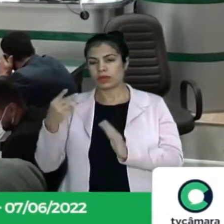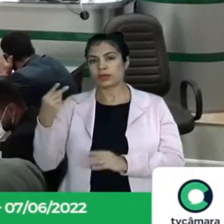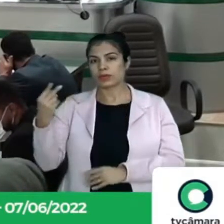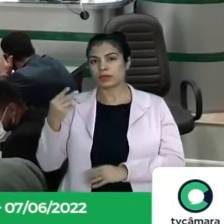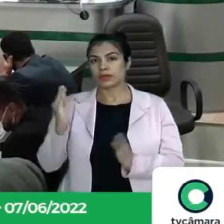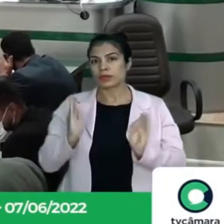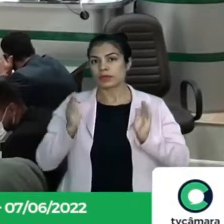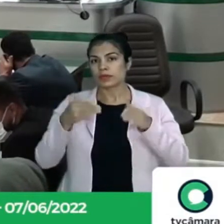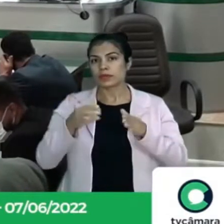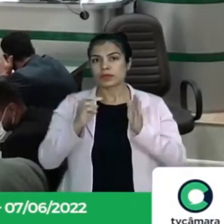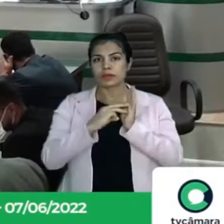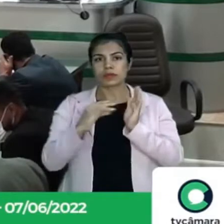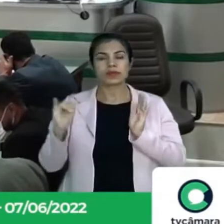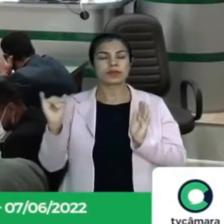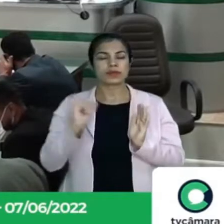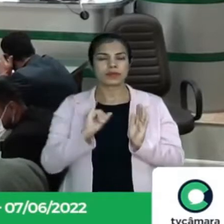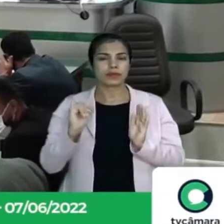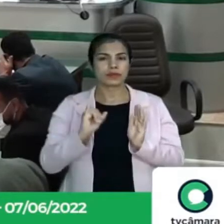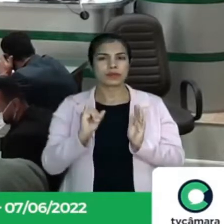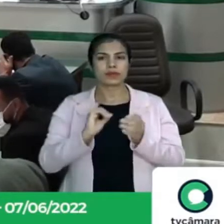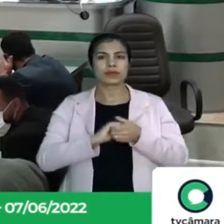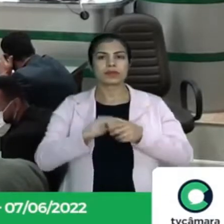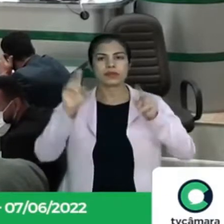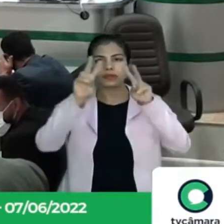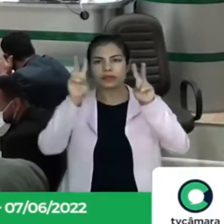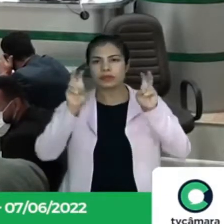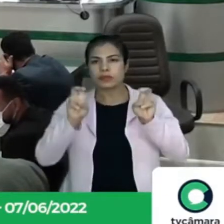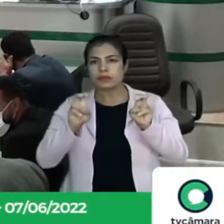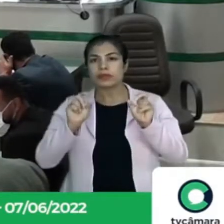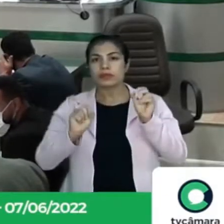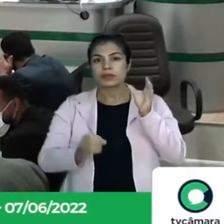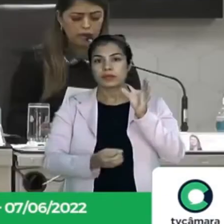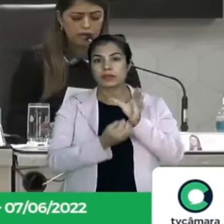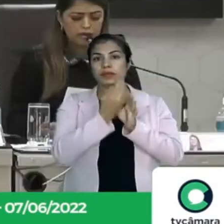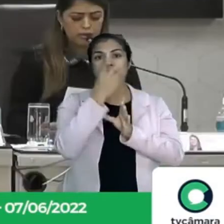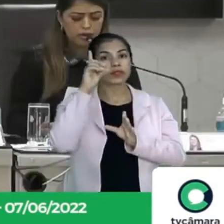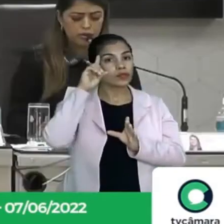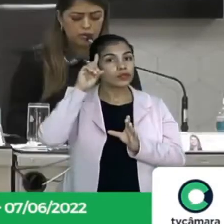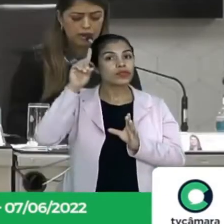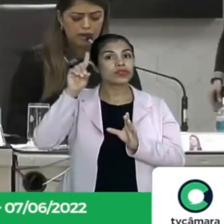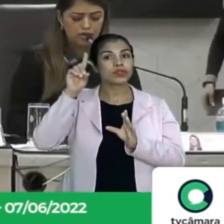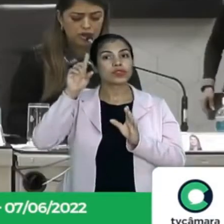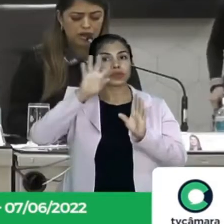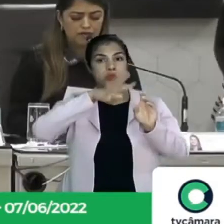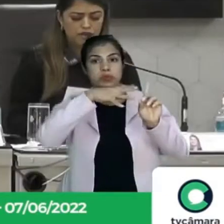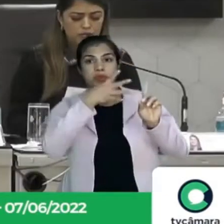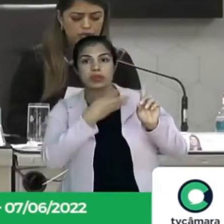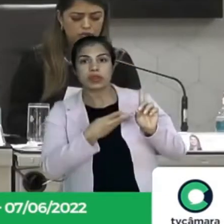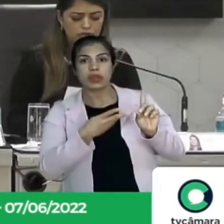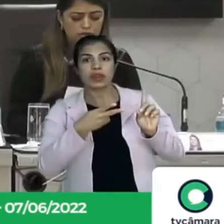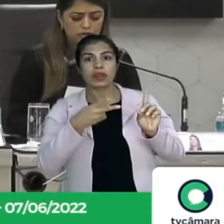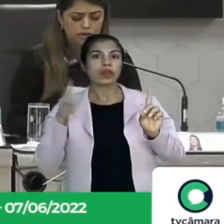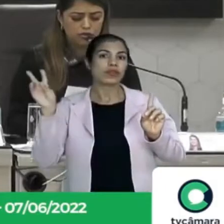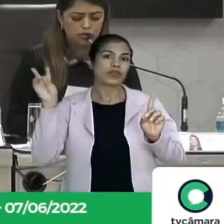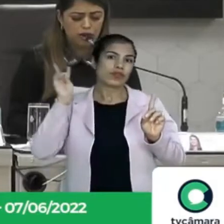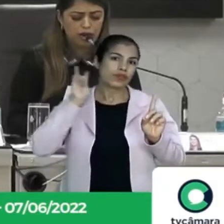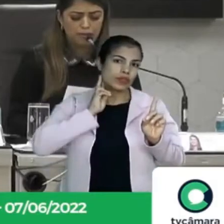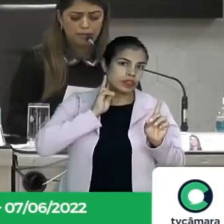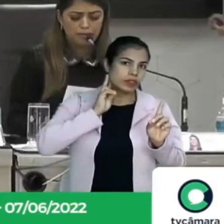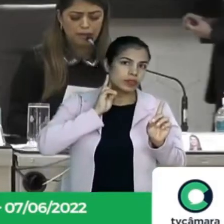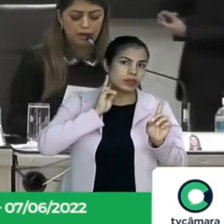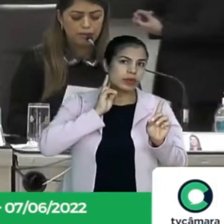22 interessado Câmara Municipal de Itapevi assunto institui o dia do reconhecimento e homenagem a vítimas do